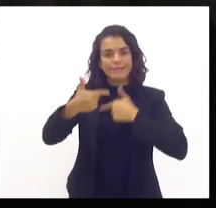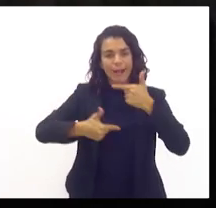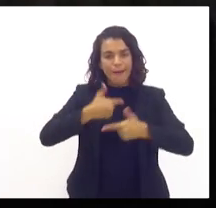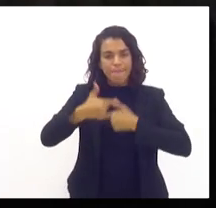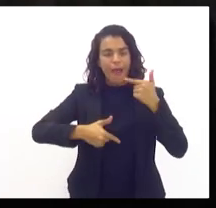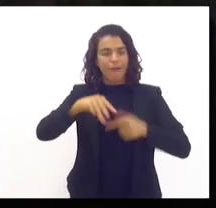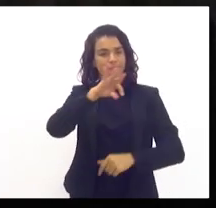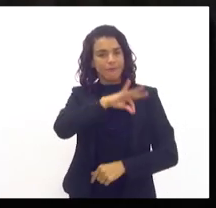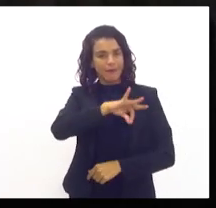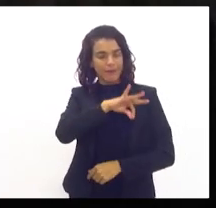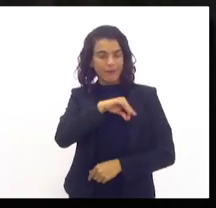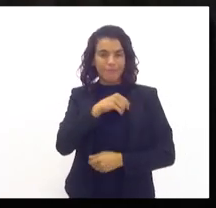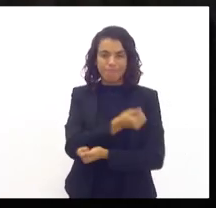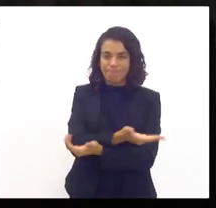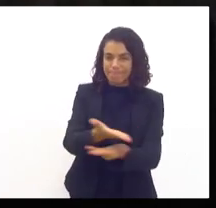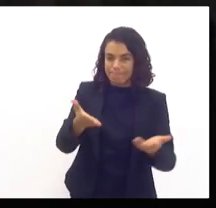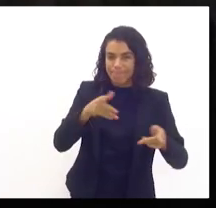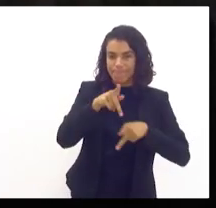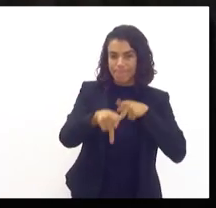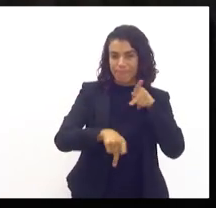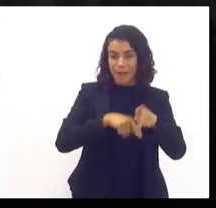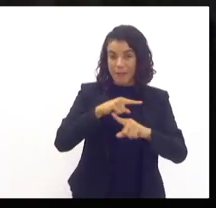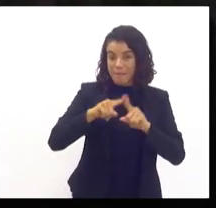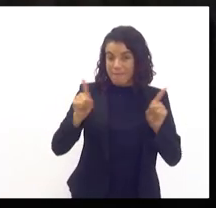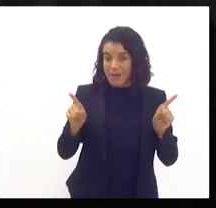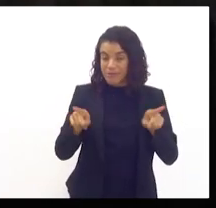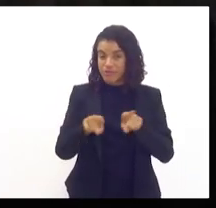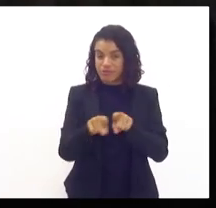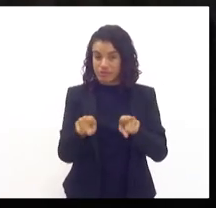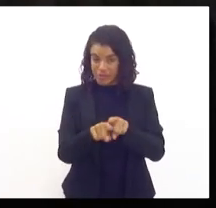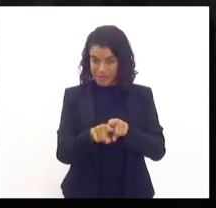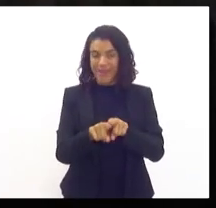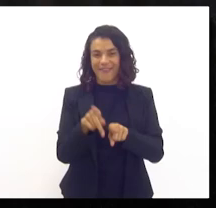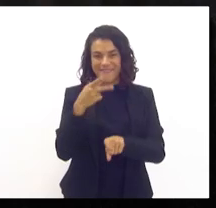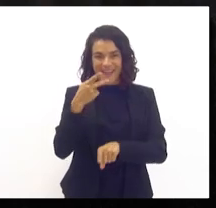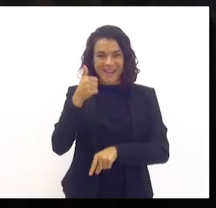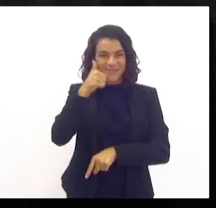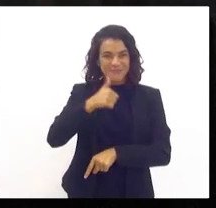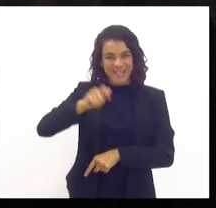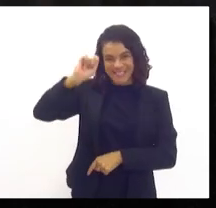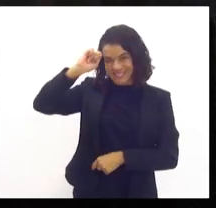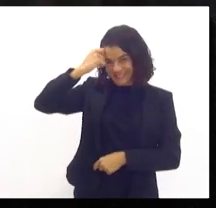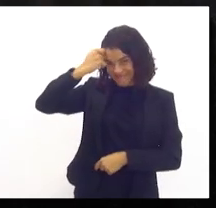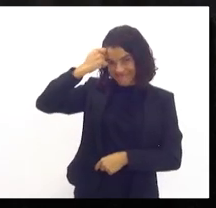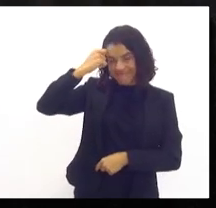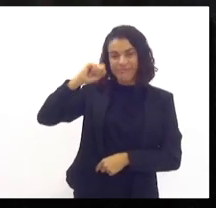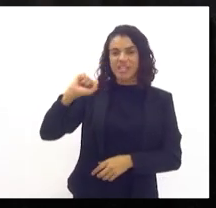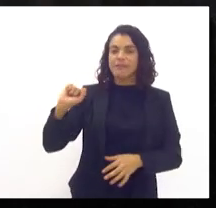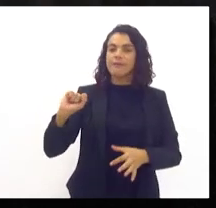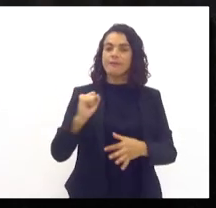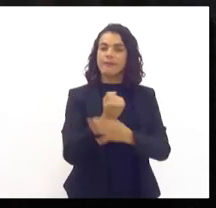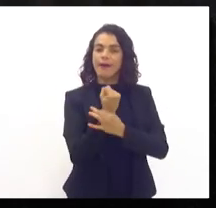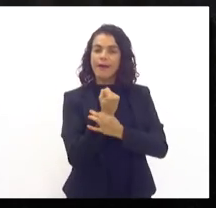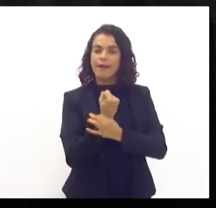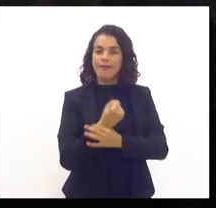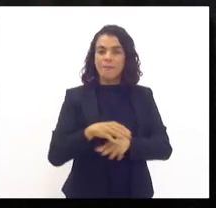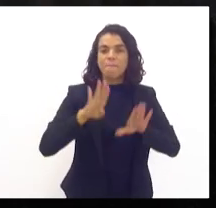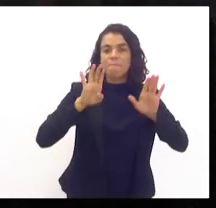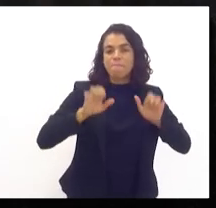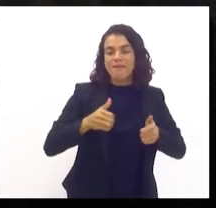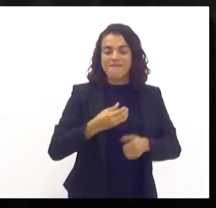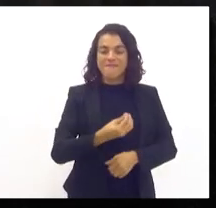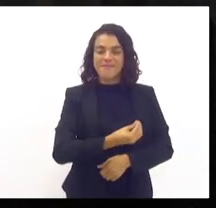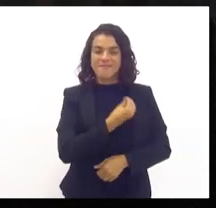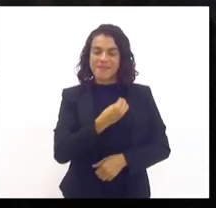renda para a sua população, mas também, como dizem as mulheres negras, que garantam bem viver